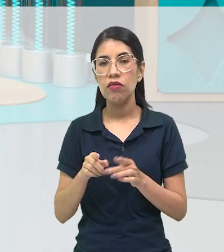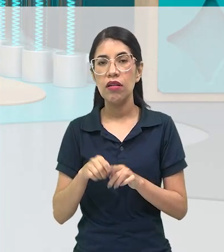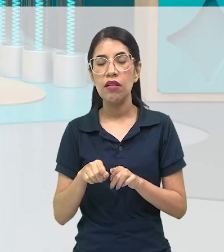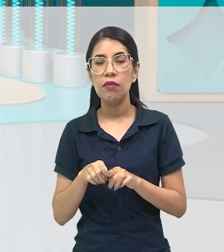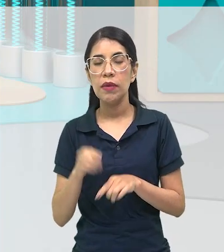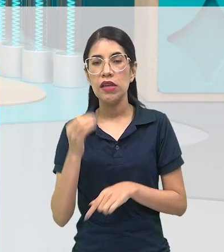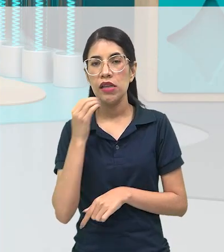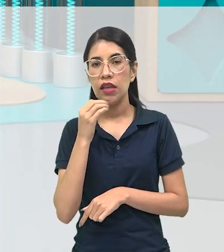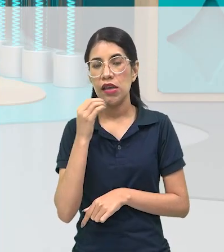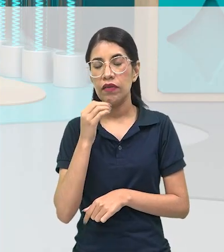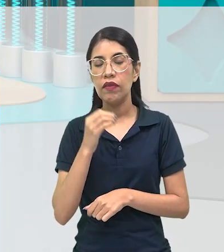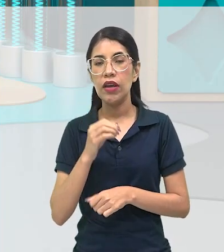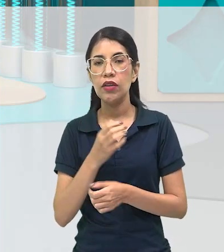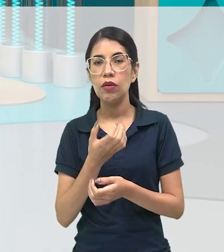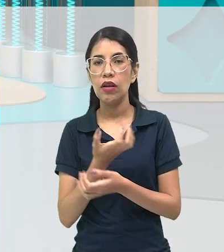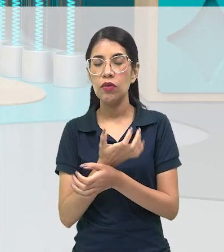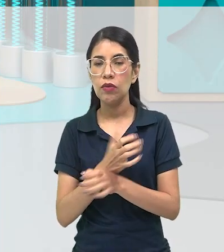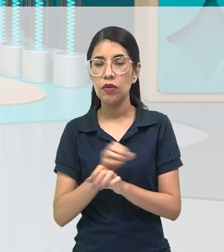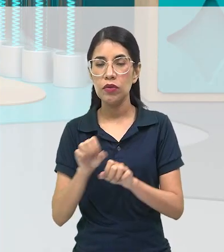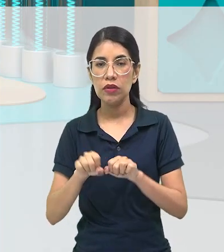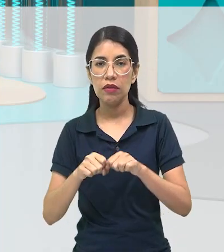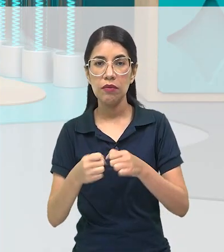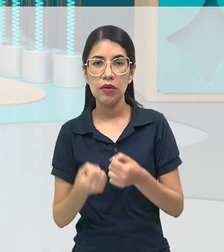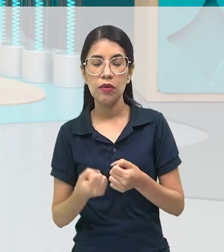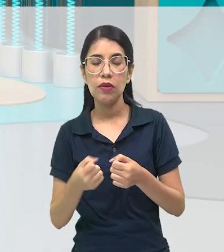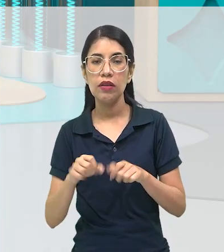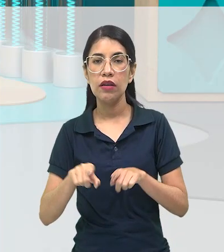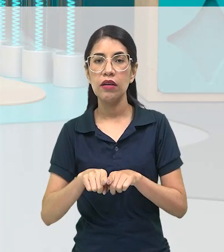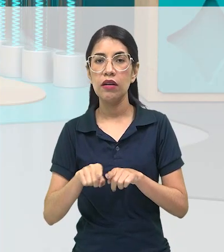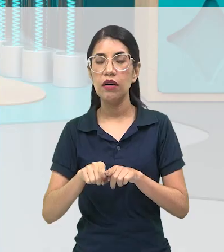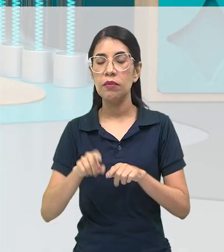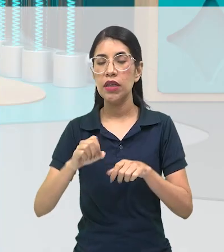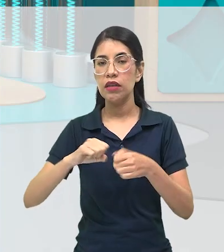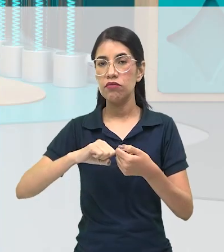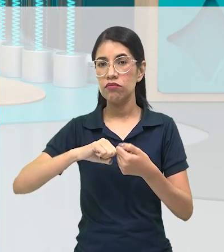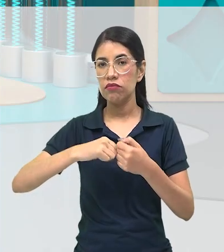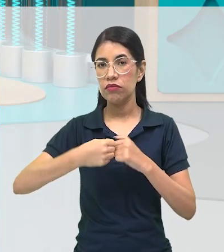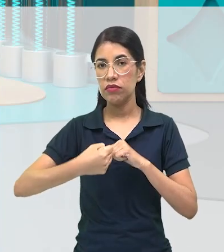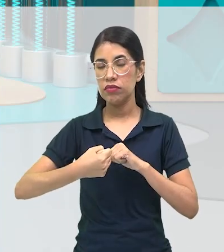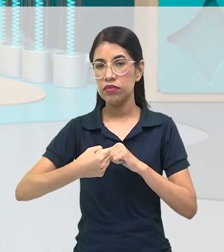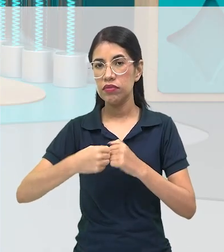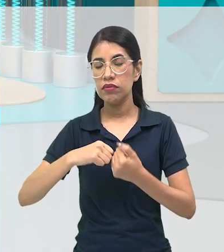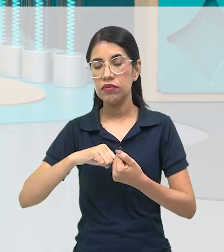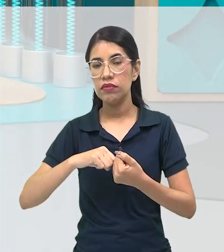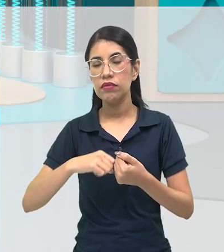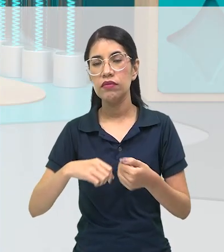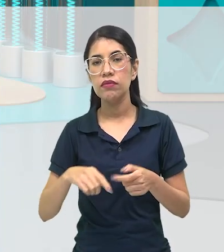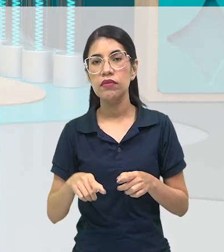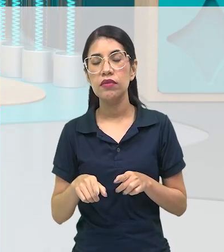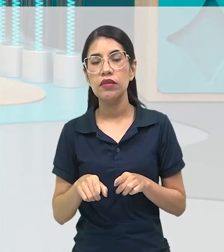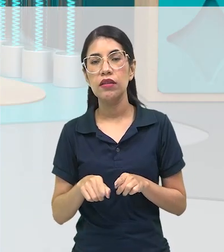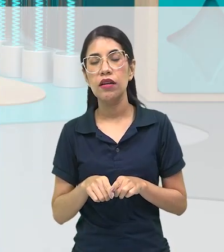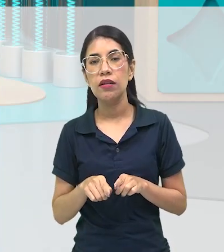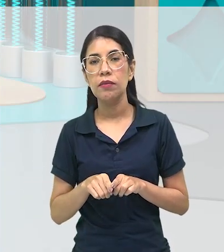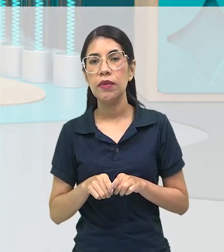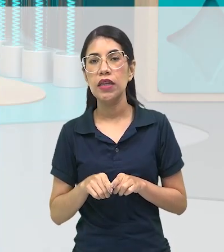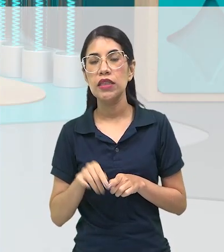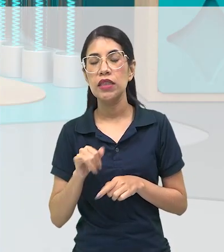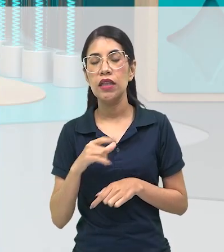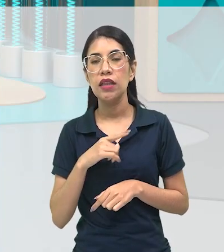corpo por conta de fraturas, deslocamentos do osso, se há